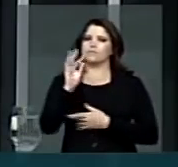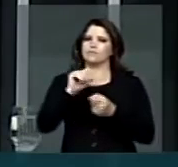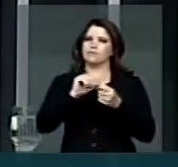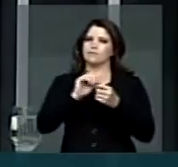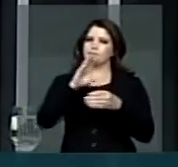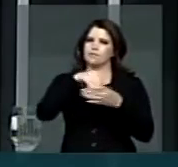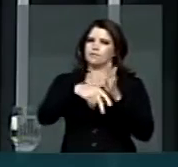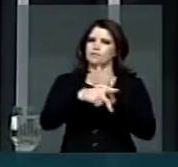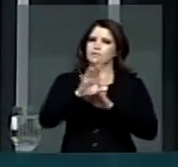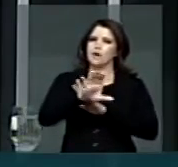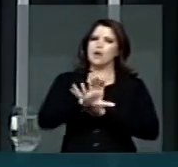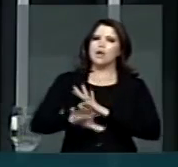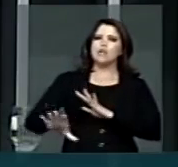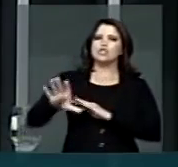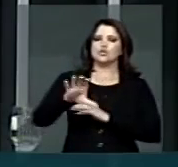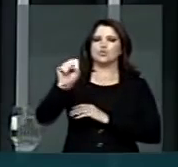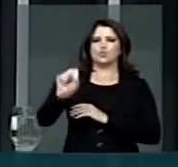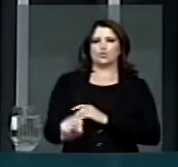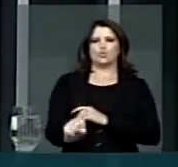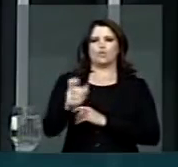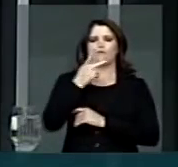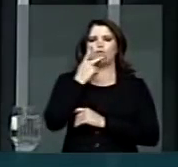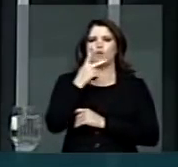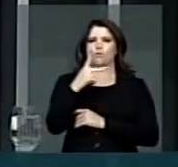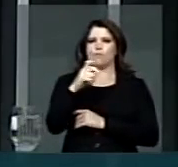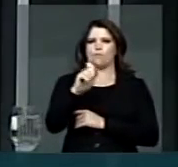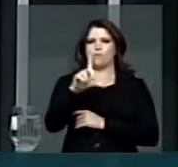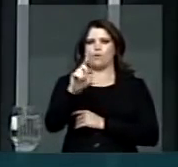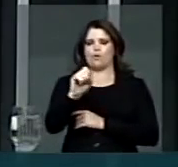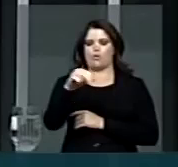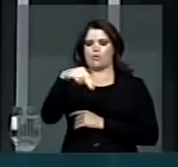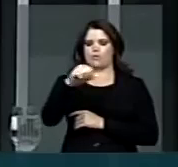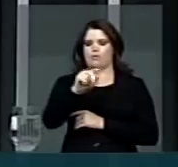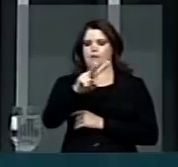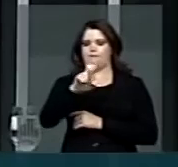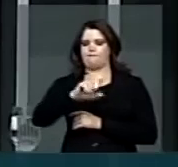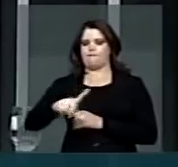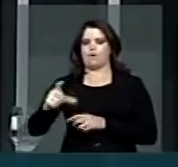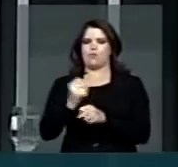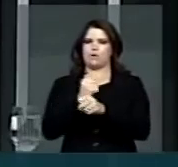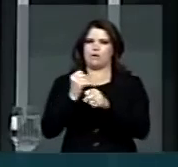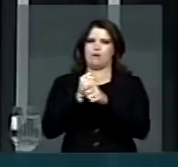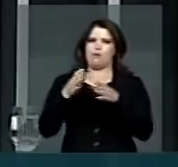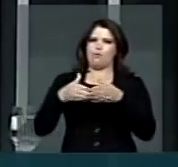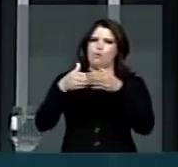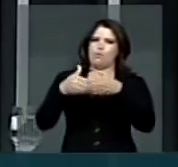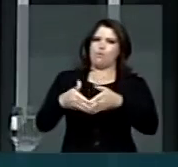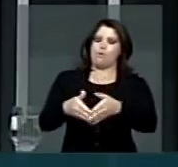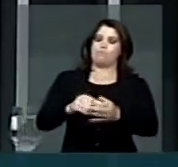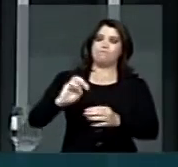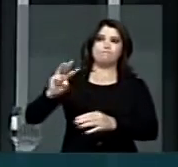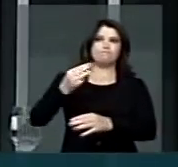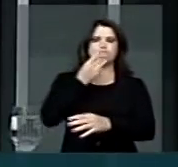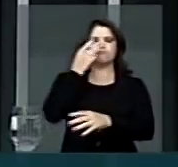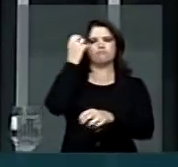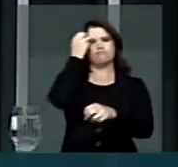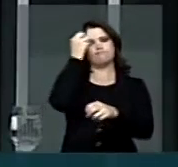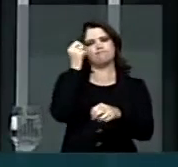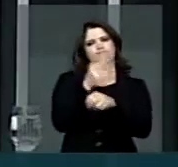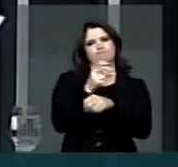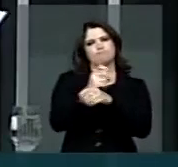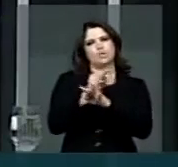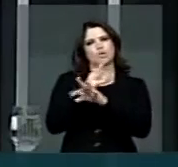minha região o Polo Naval de Rio Grande, que gera milhares de empregos diretos e indiretos,